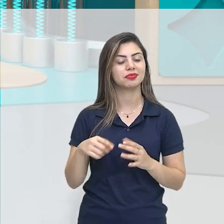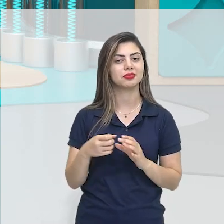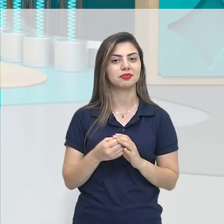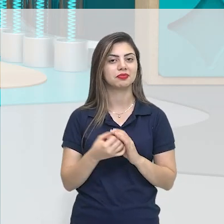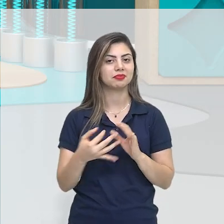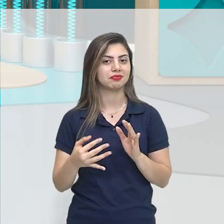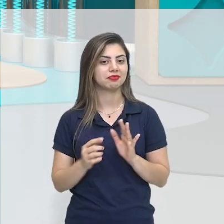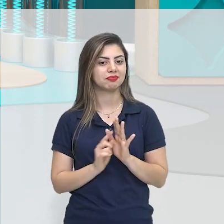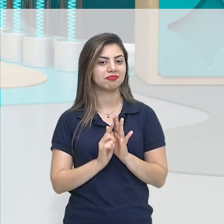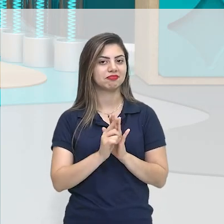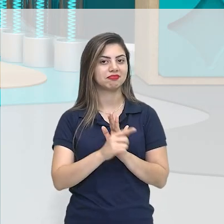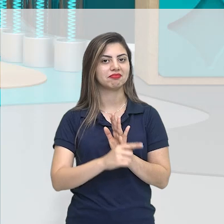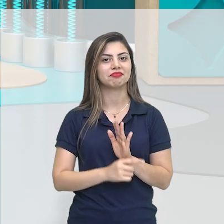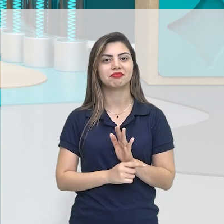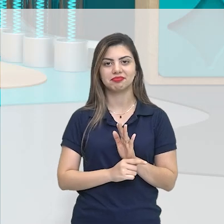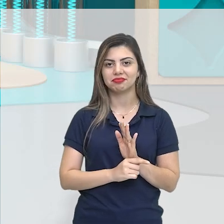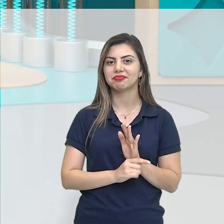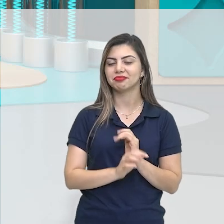característica do gênero